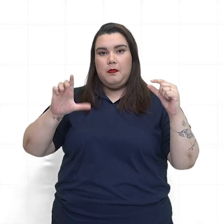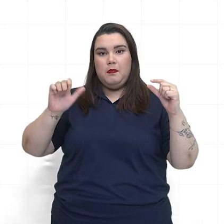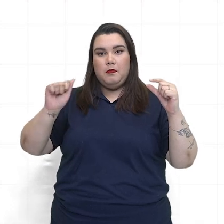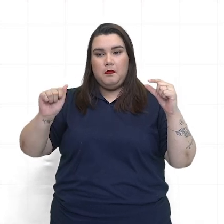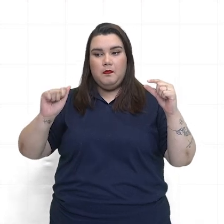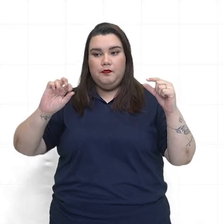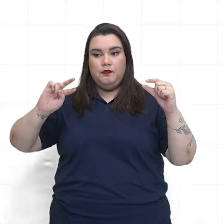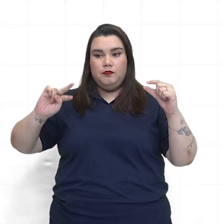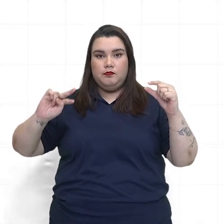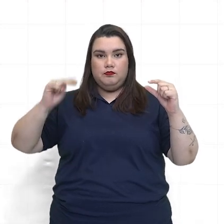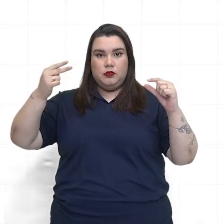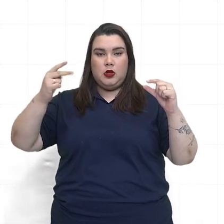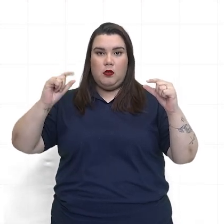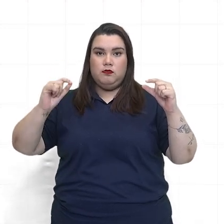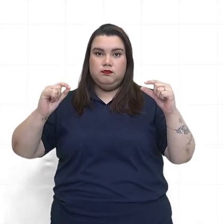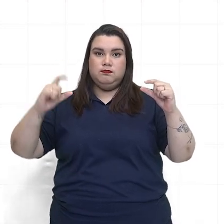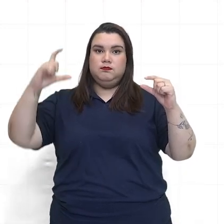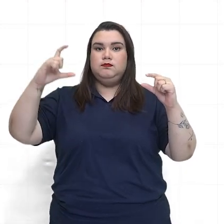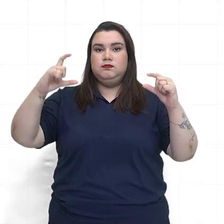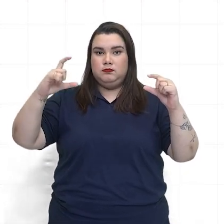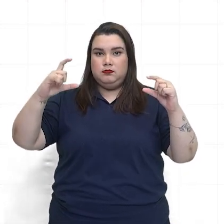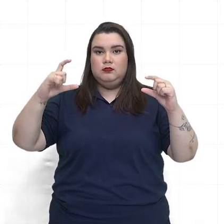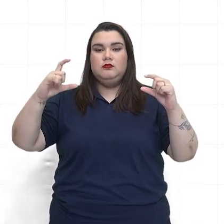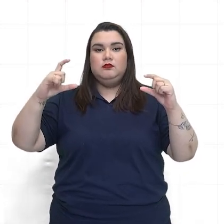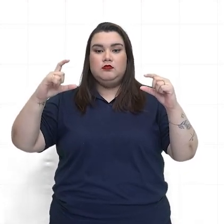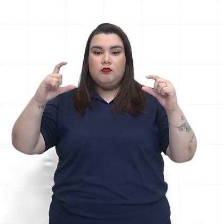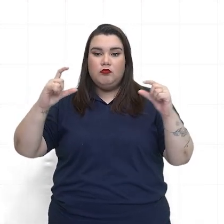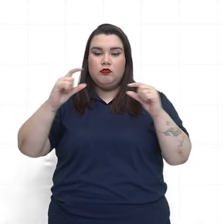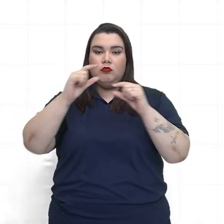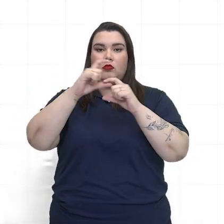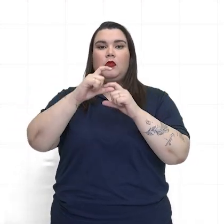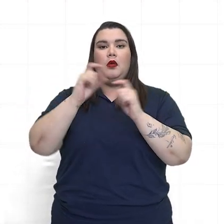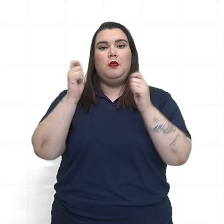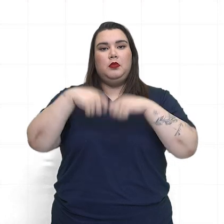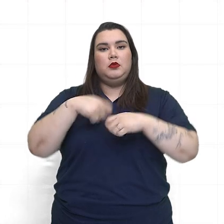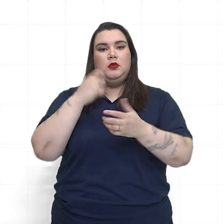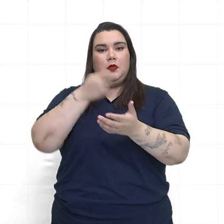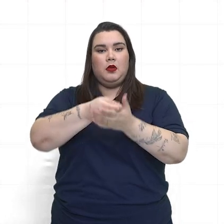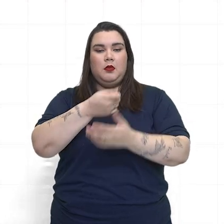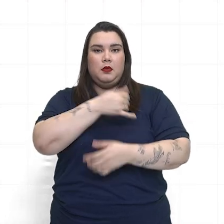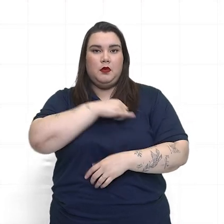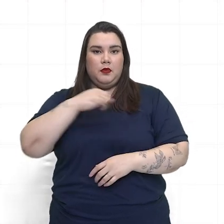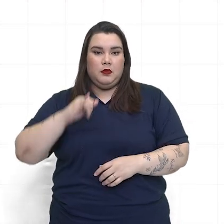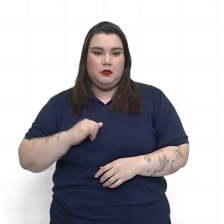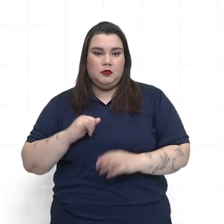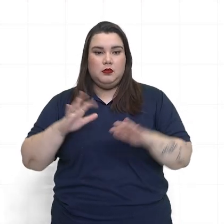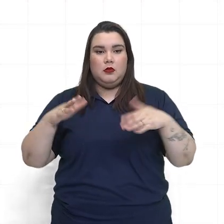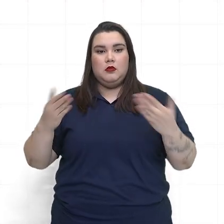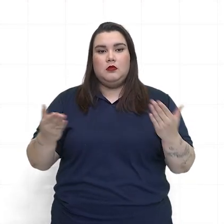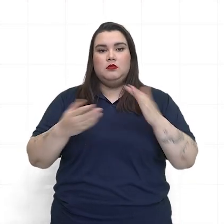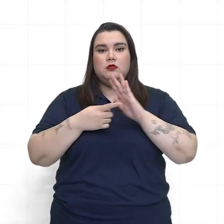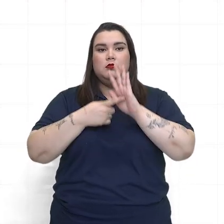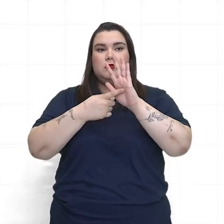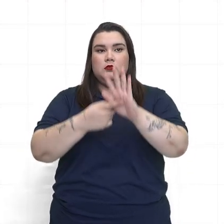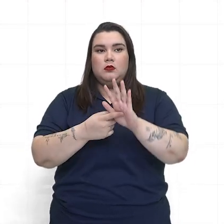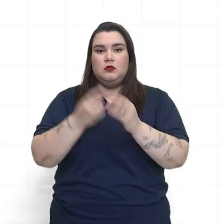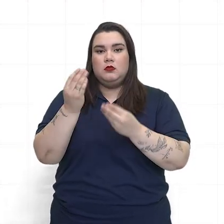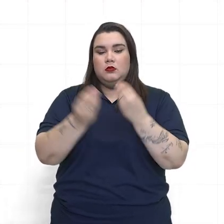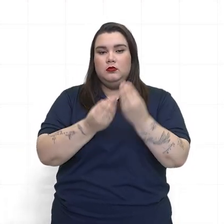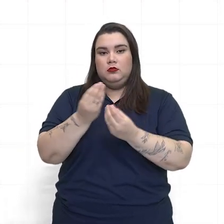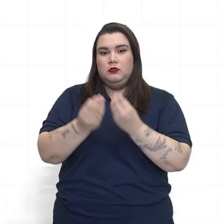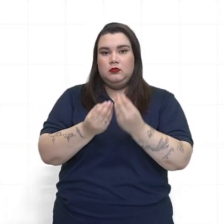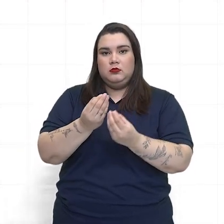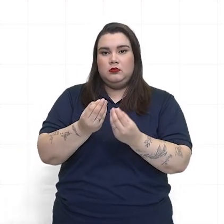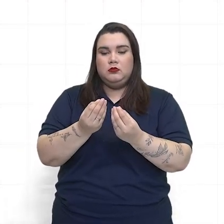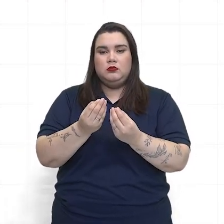o dobro para então elas poderem comprar este perfume. Então, vejamos a situação. Olha,